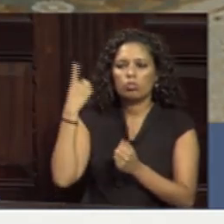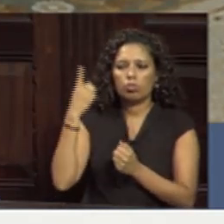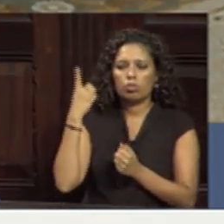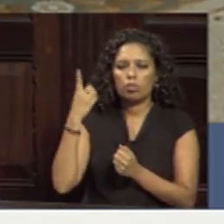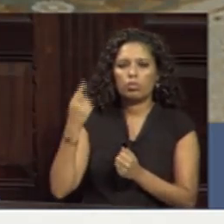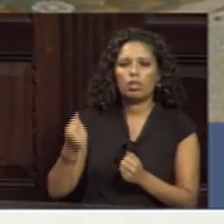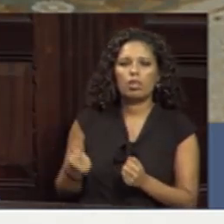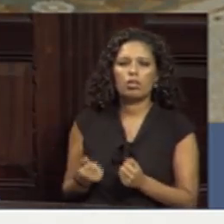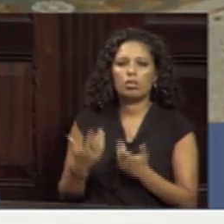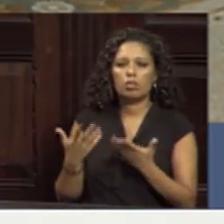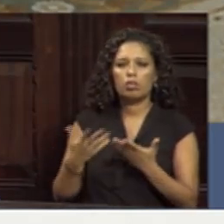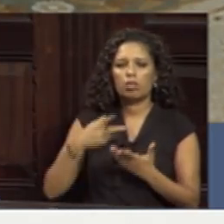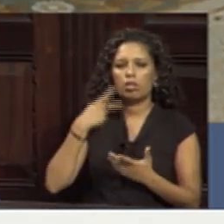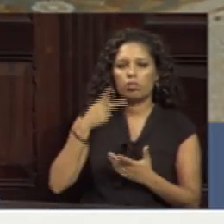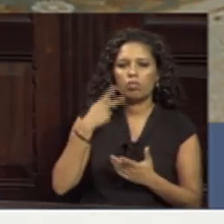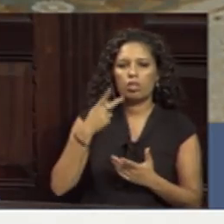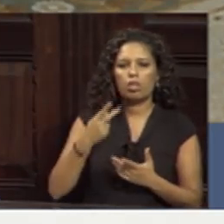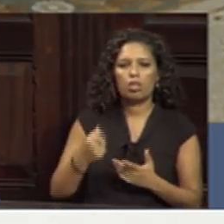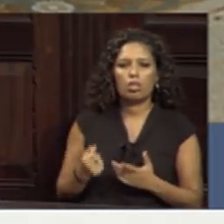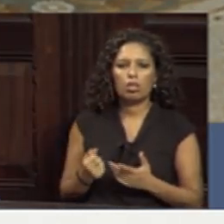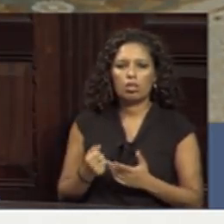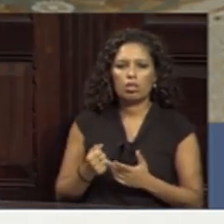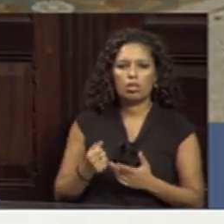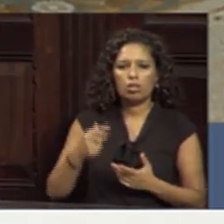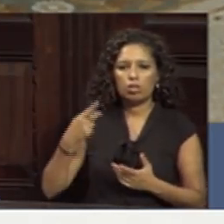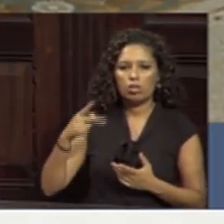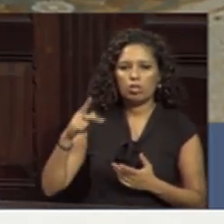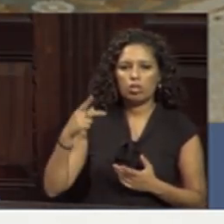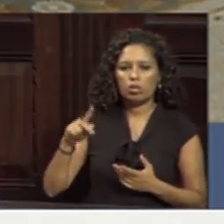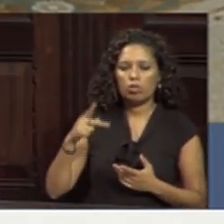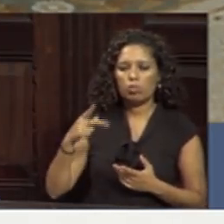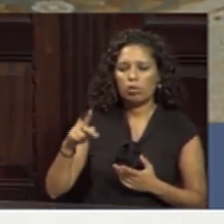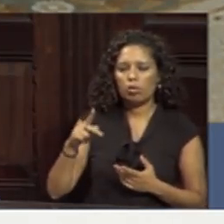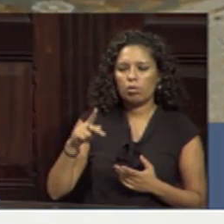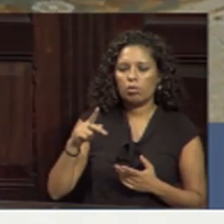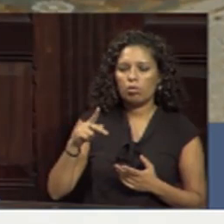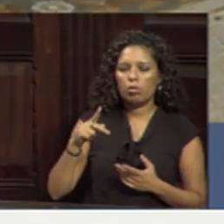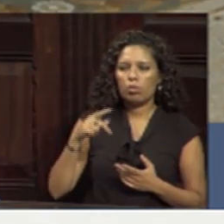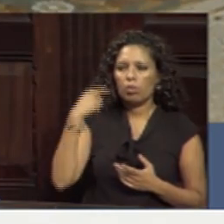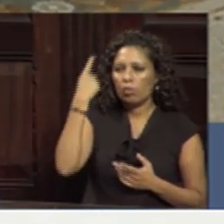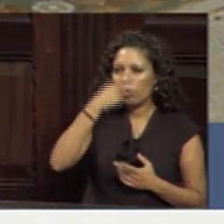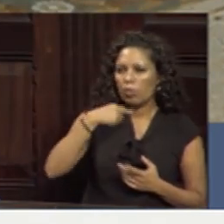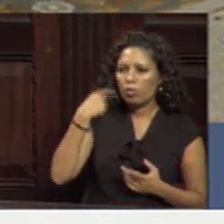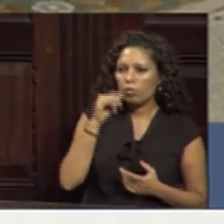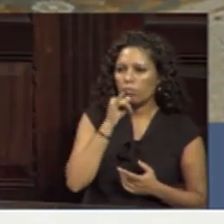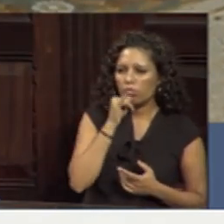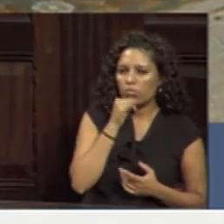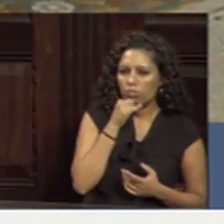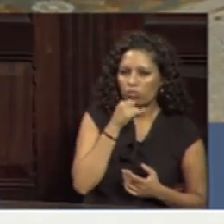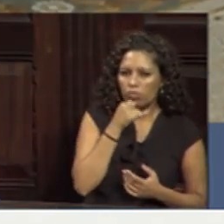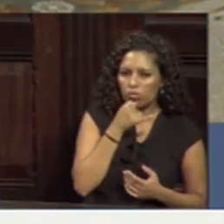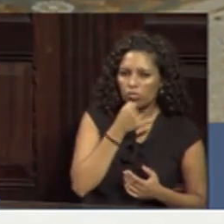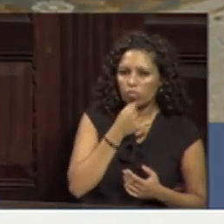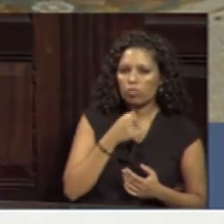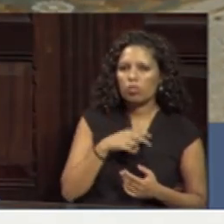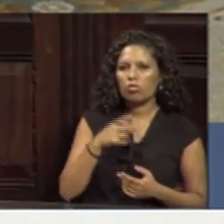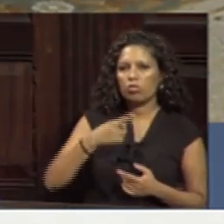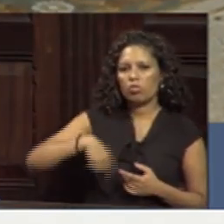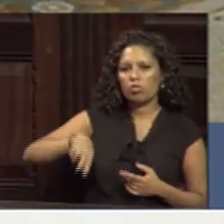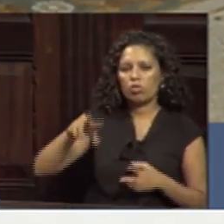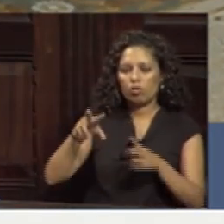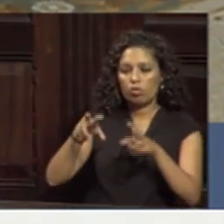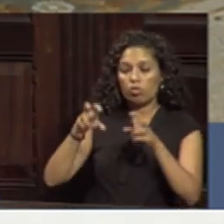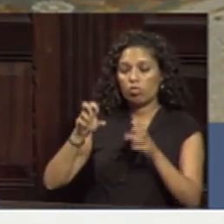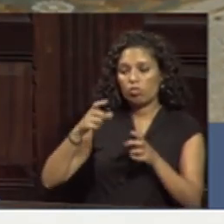dizer que o seu rosto abatido, a sua tristeza, é o abatimento, é a tristeza de todos nós.